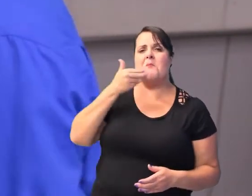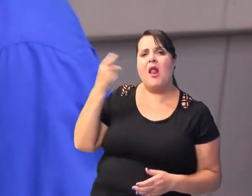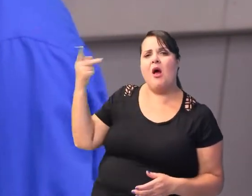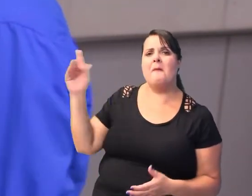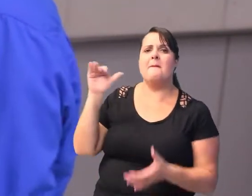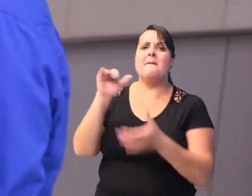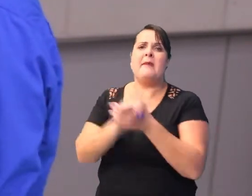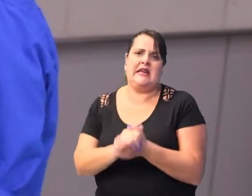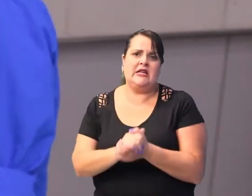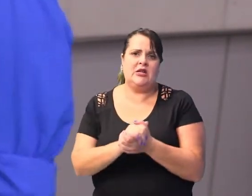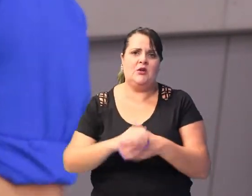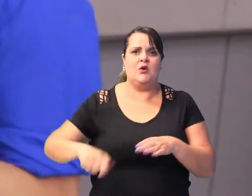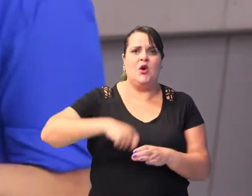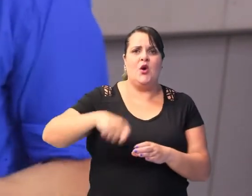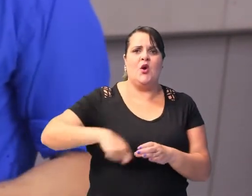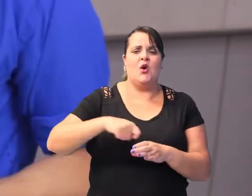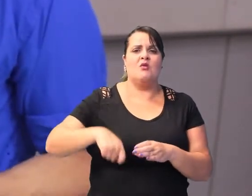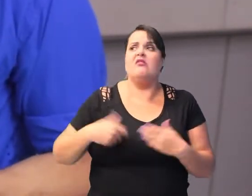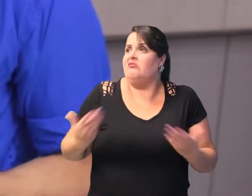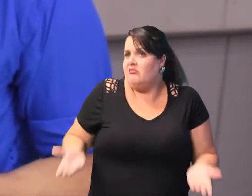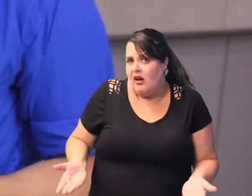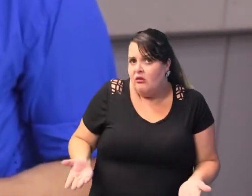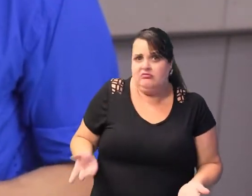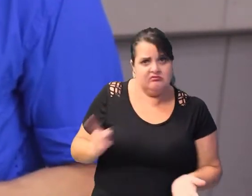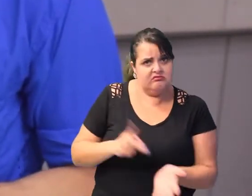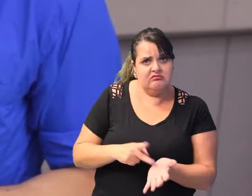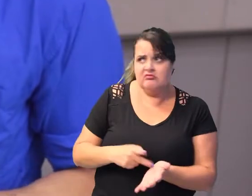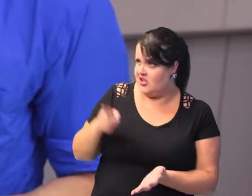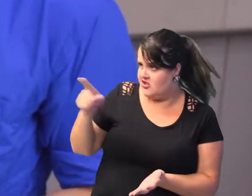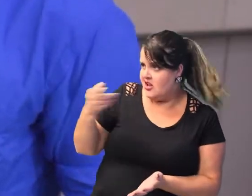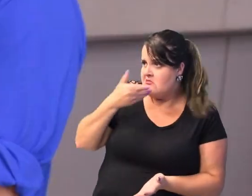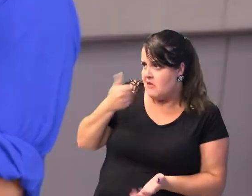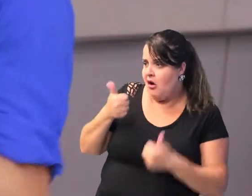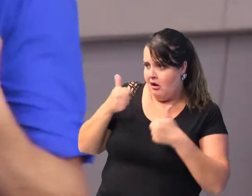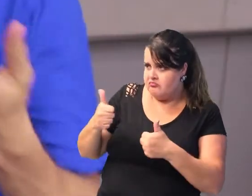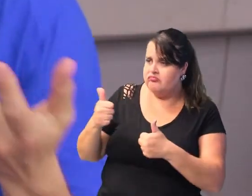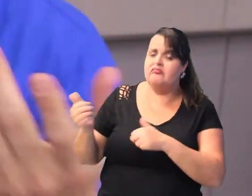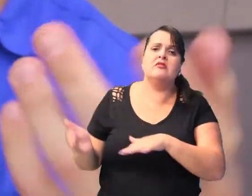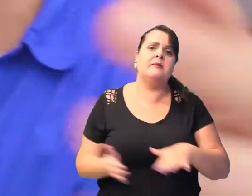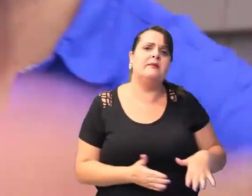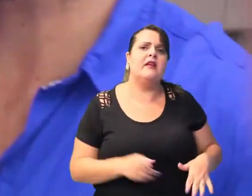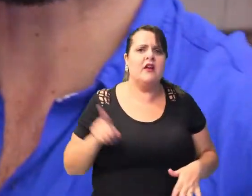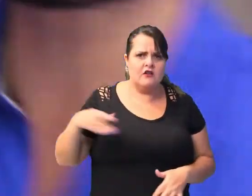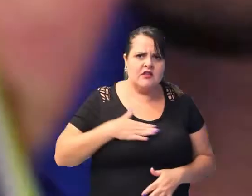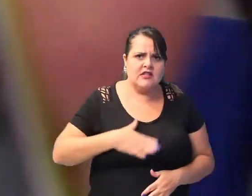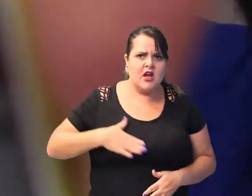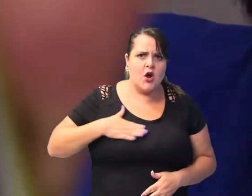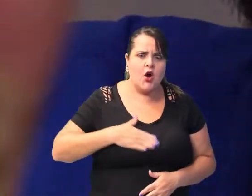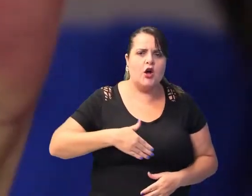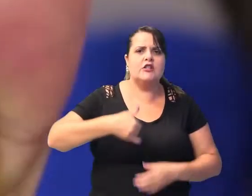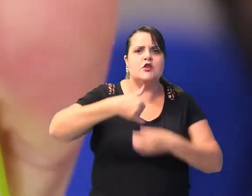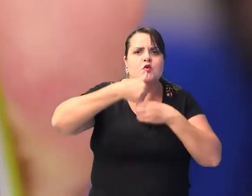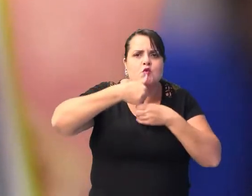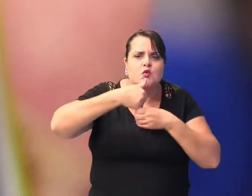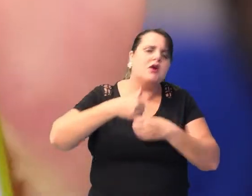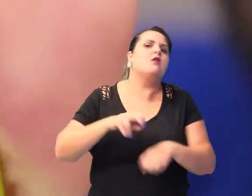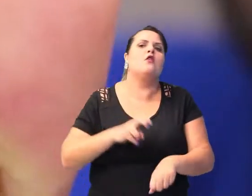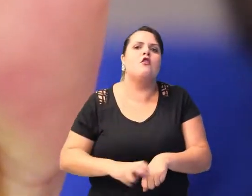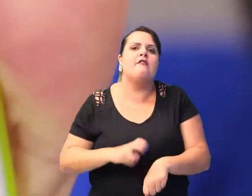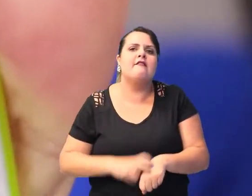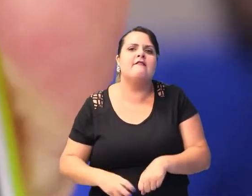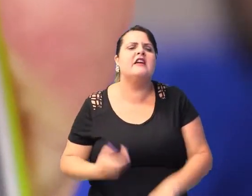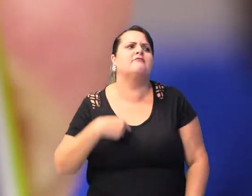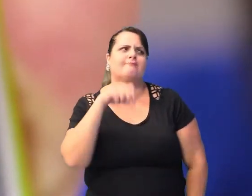acho que a gente é assim faz melhor já era isso a corte também algumas coisas tipo assim o suco verde a